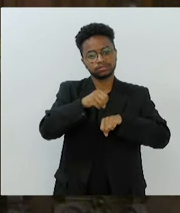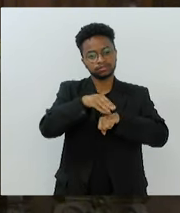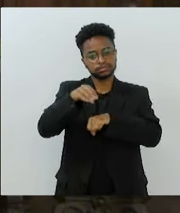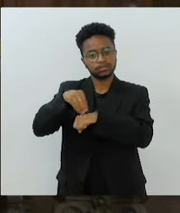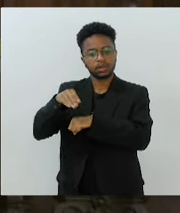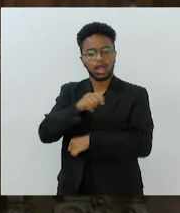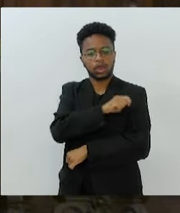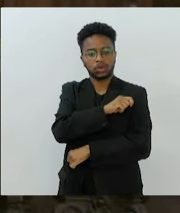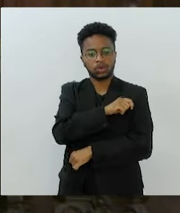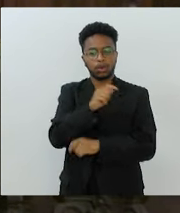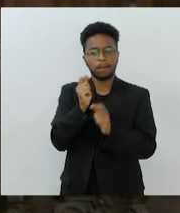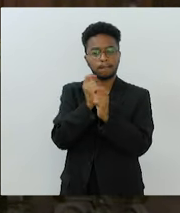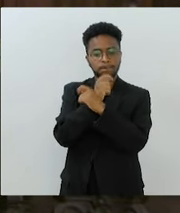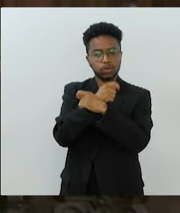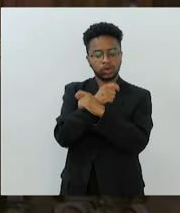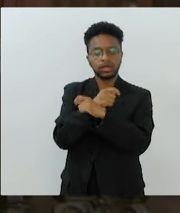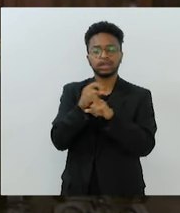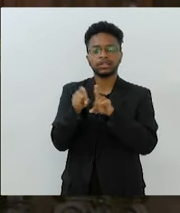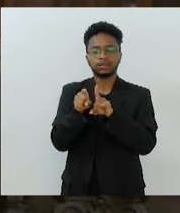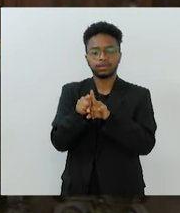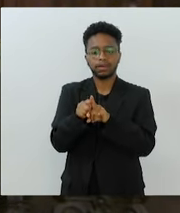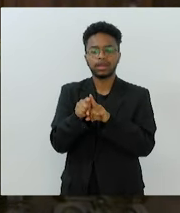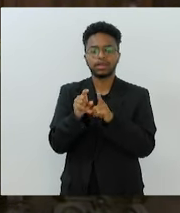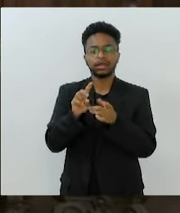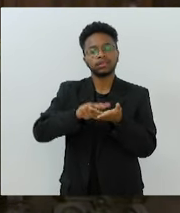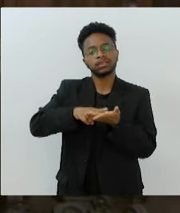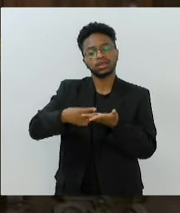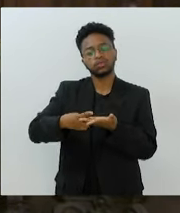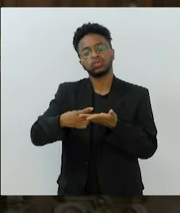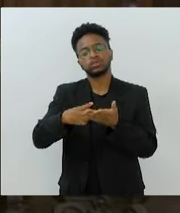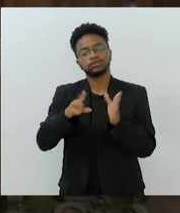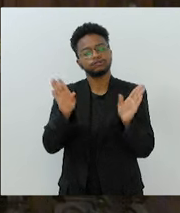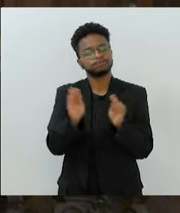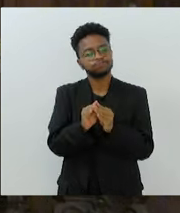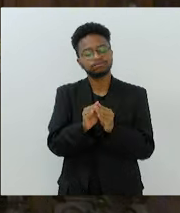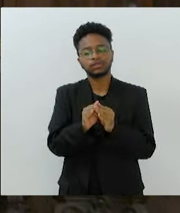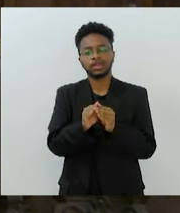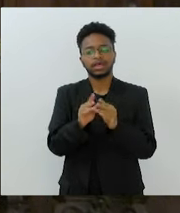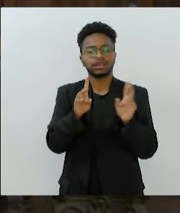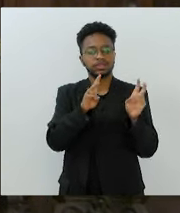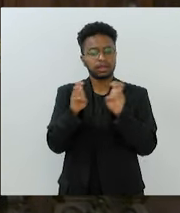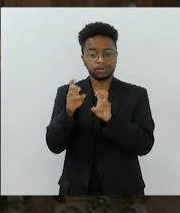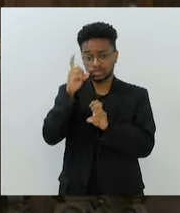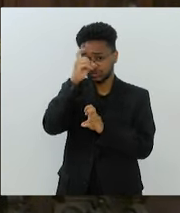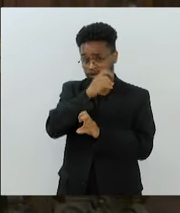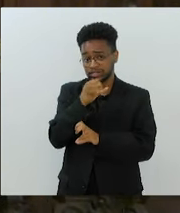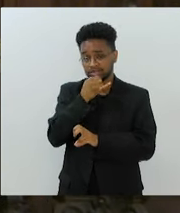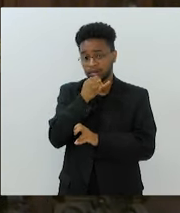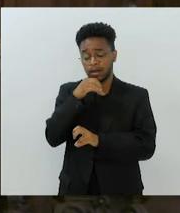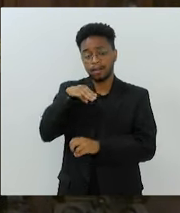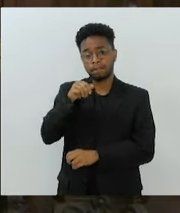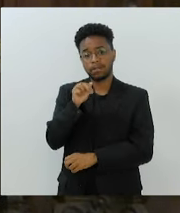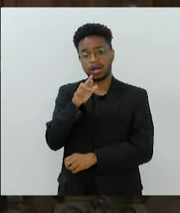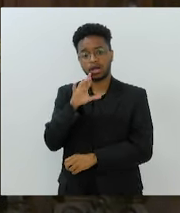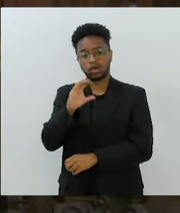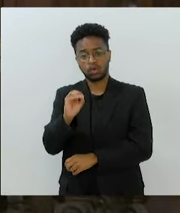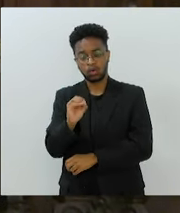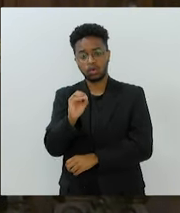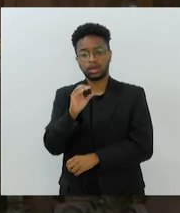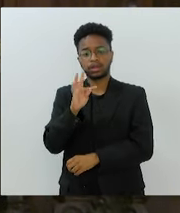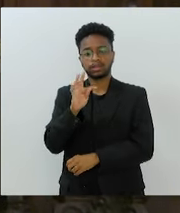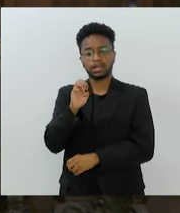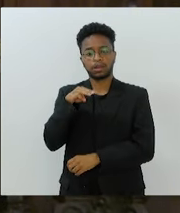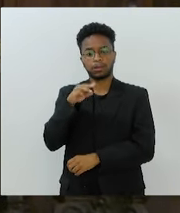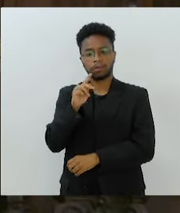e traduz em linguagem simples e envolvente questões muito áridas, como o enigmático marco temporal que assombra os indígenas do